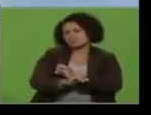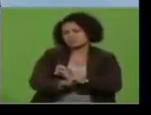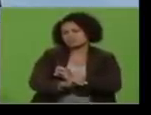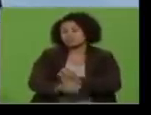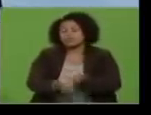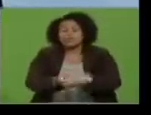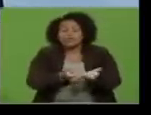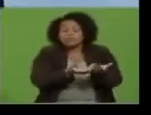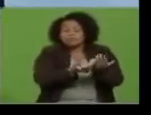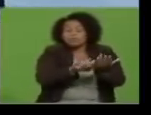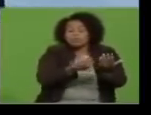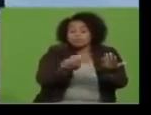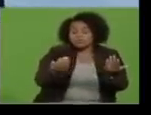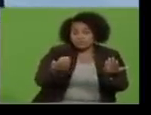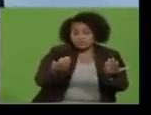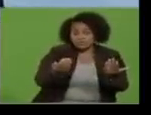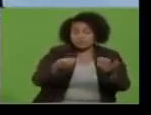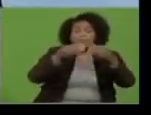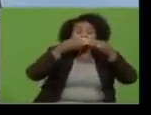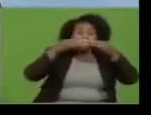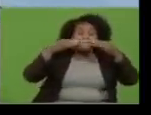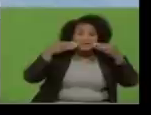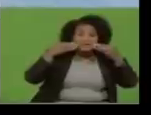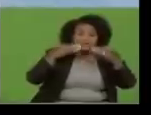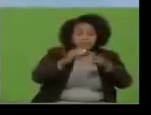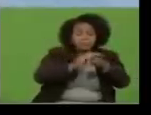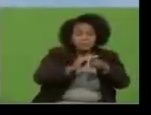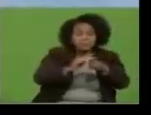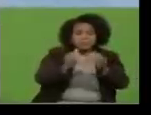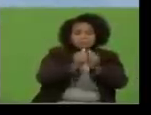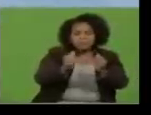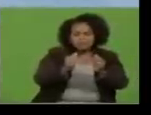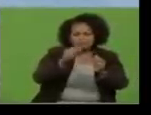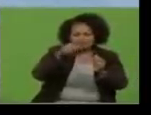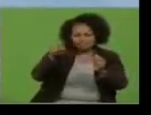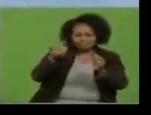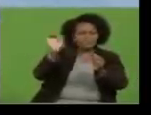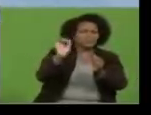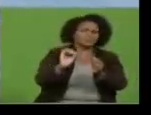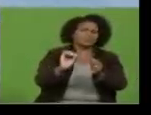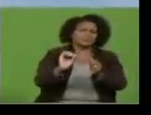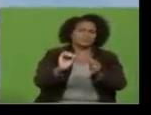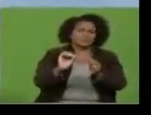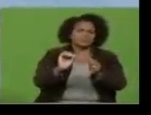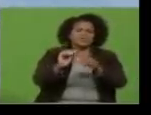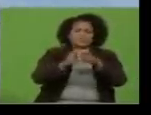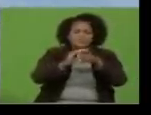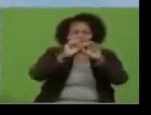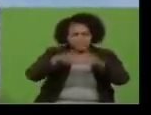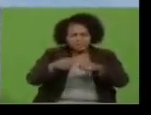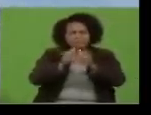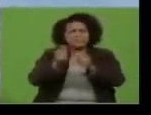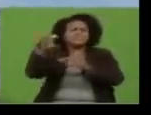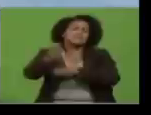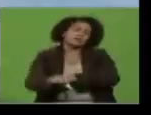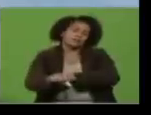Muitos dos que usam máscara não o fazem de forma correta. A preocupação em cumprir é